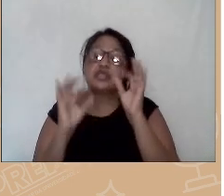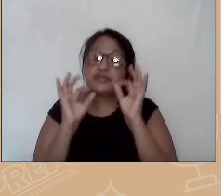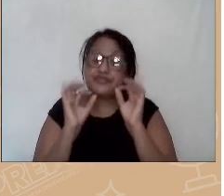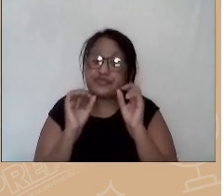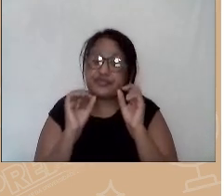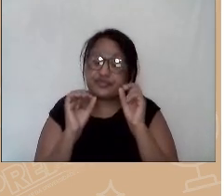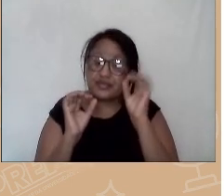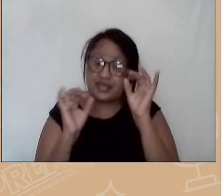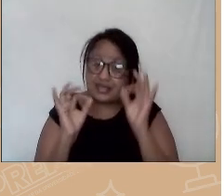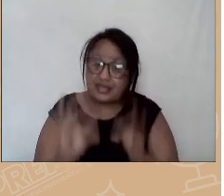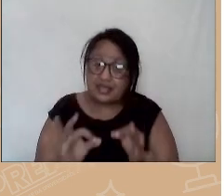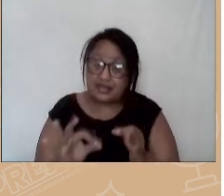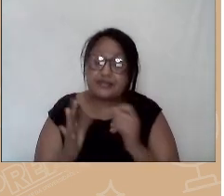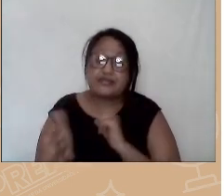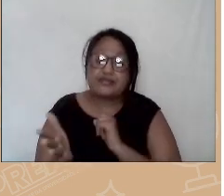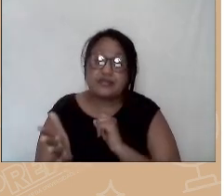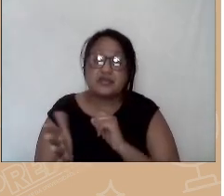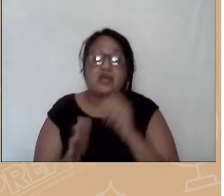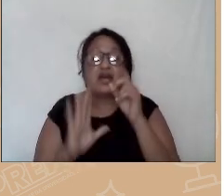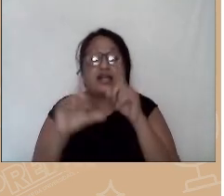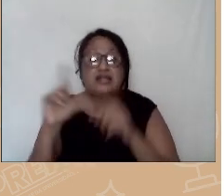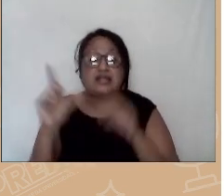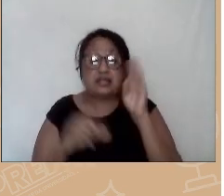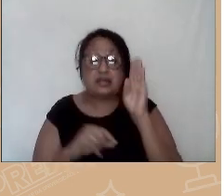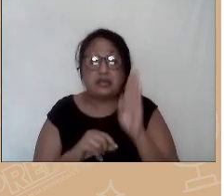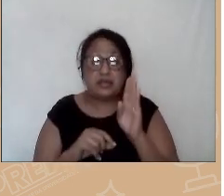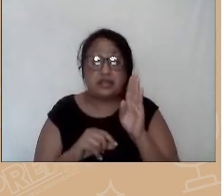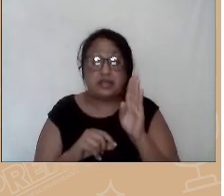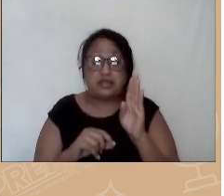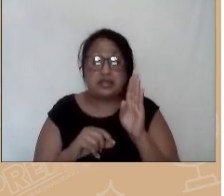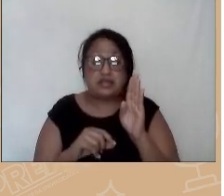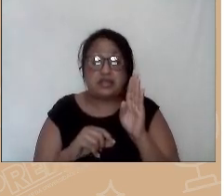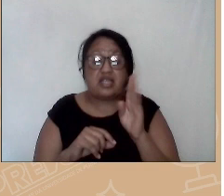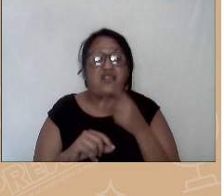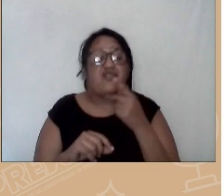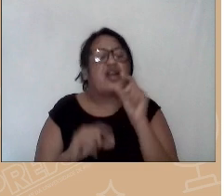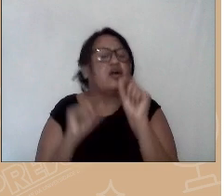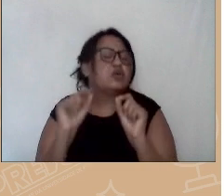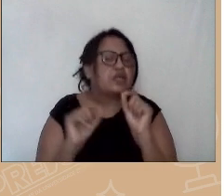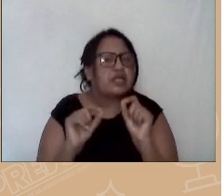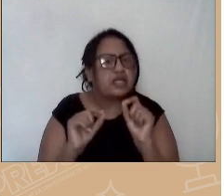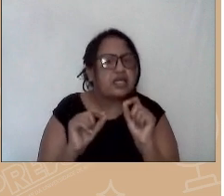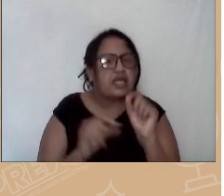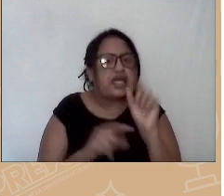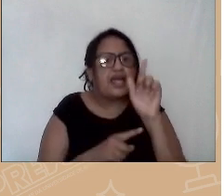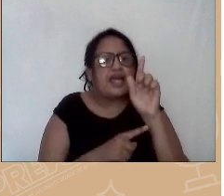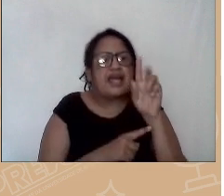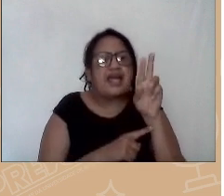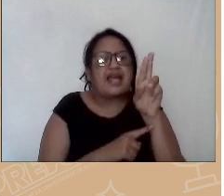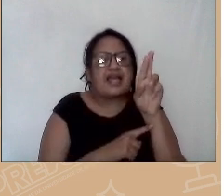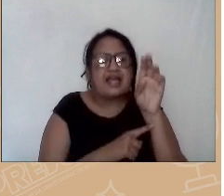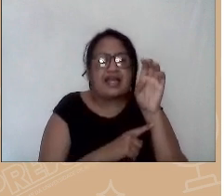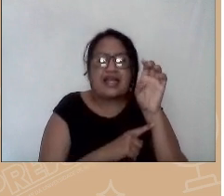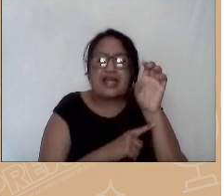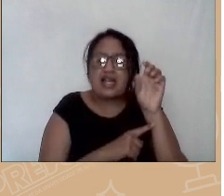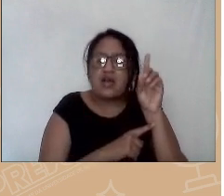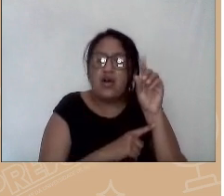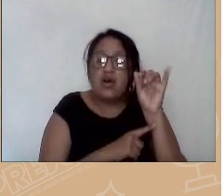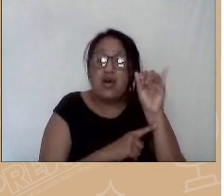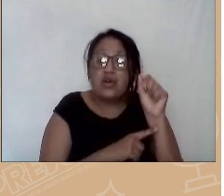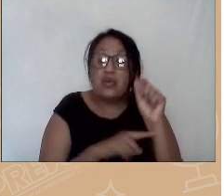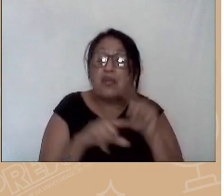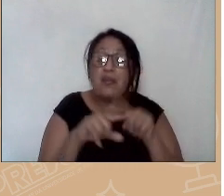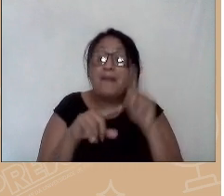a letra B da questão diz o seguinte Gregório de Matos é mais conhecido como o escritor de